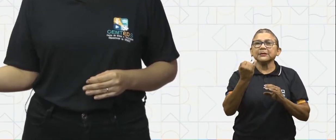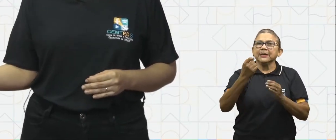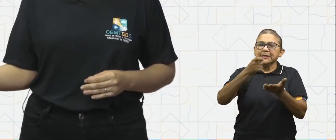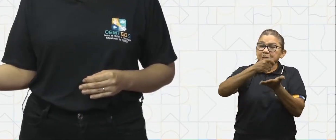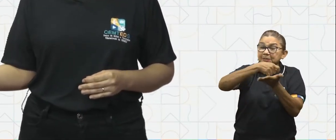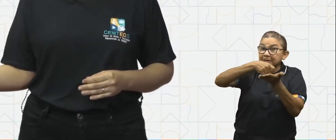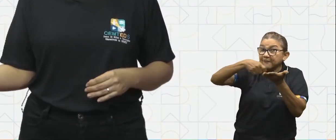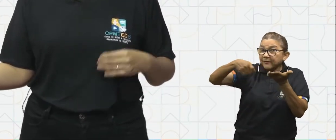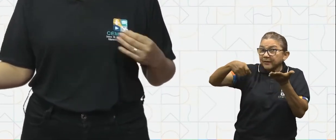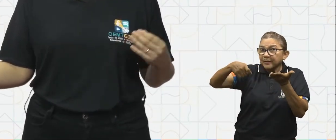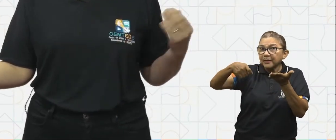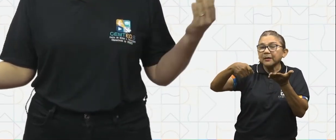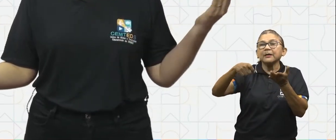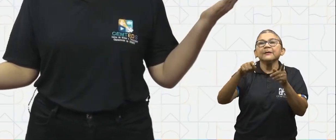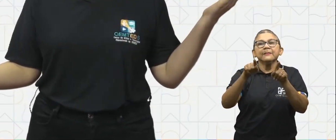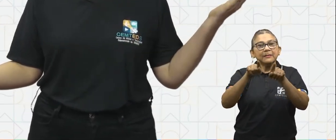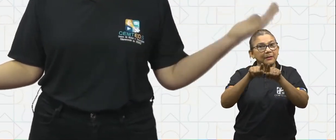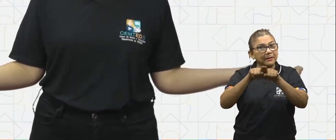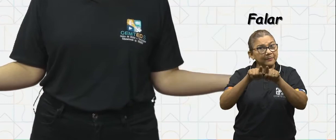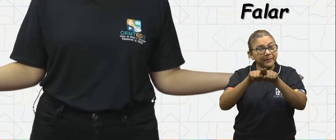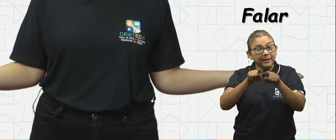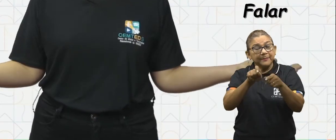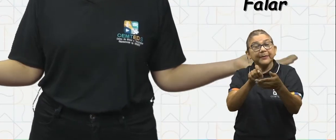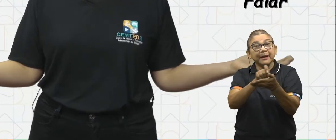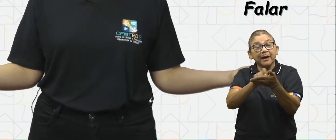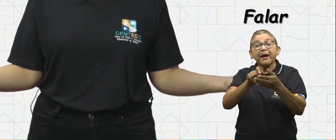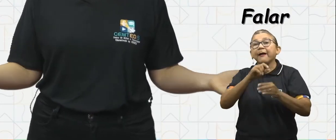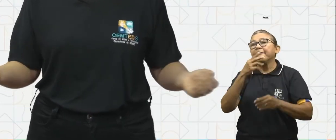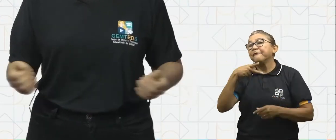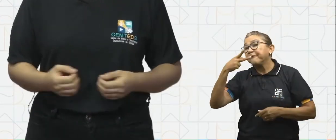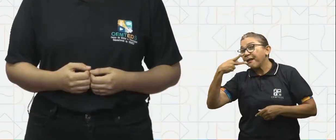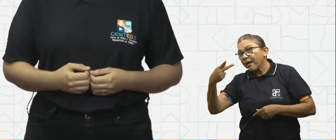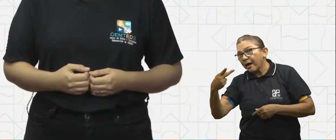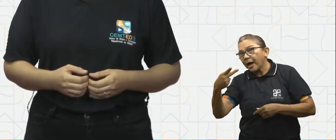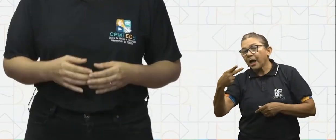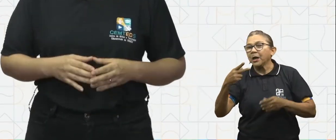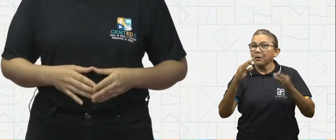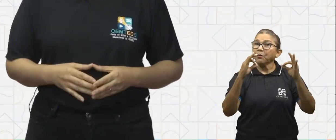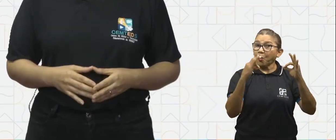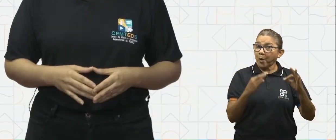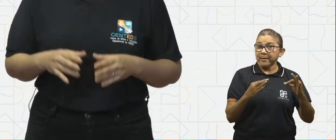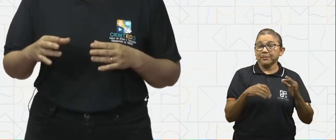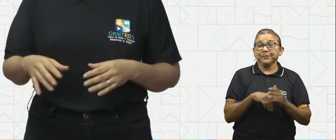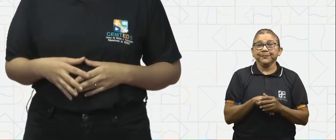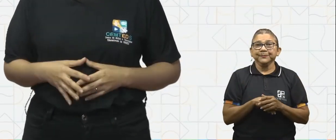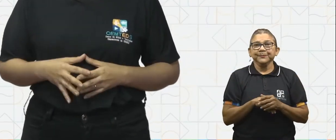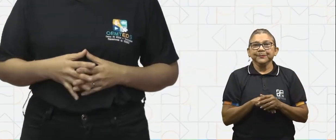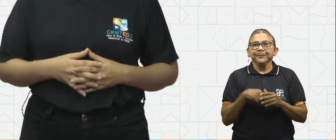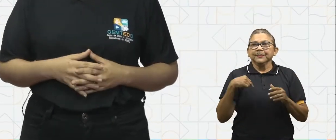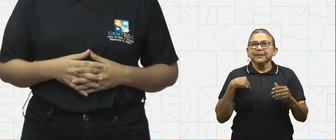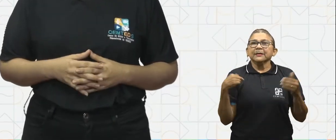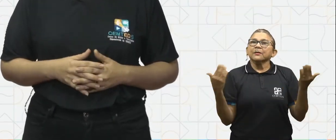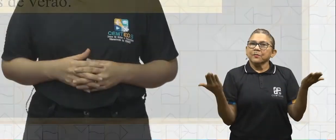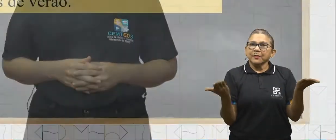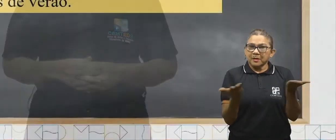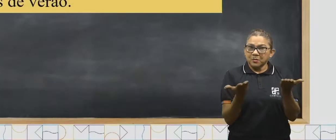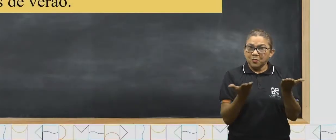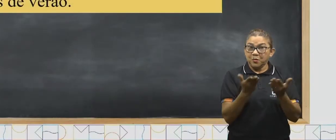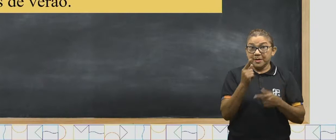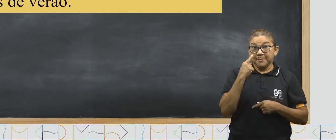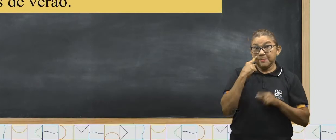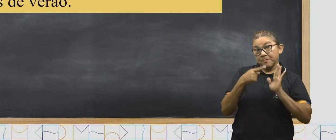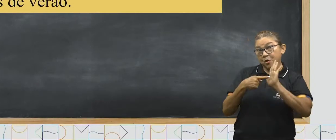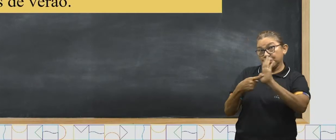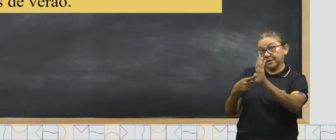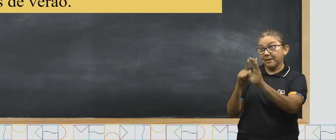se escrever quanto para se falar corretamente. Vamos ver um exemplo agora.